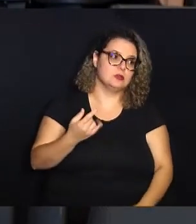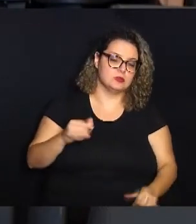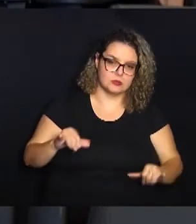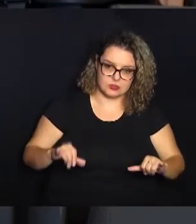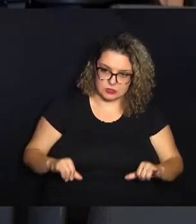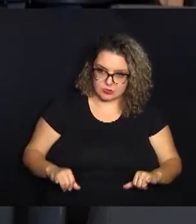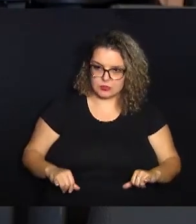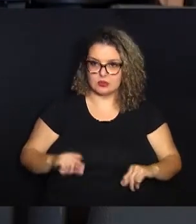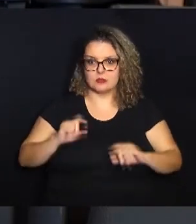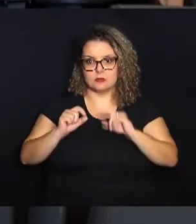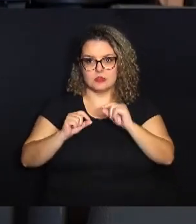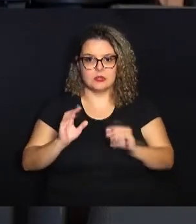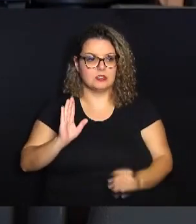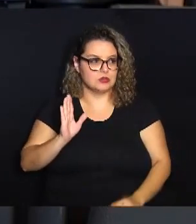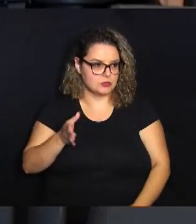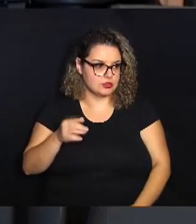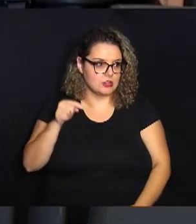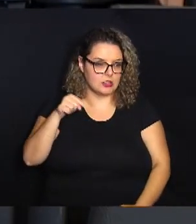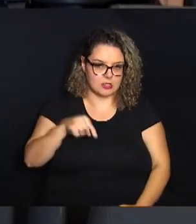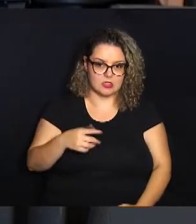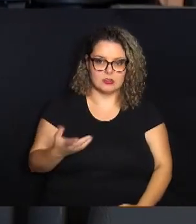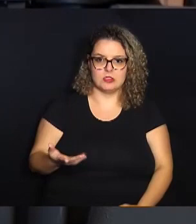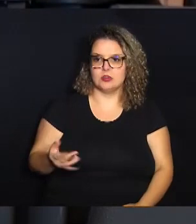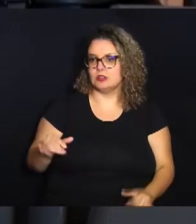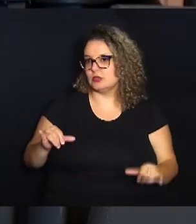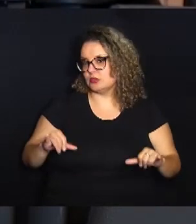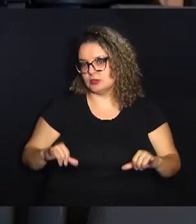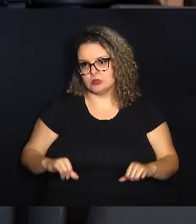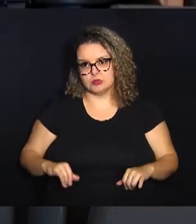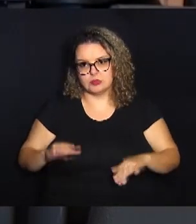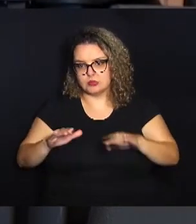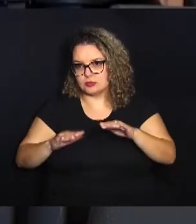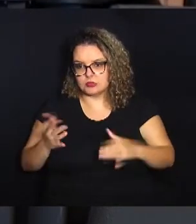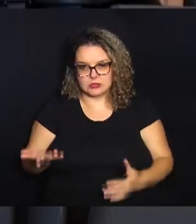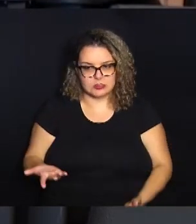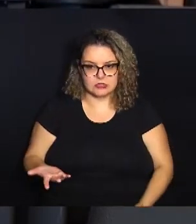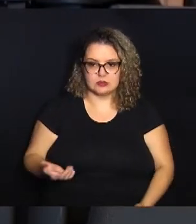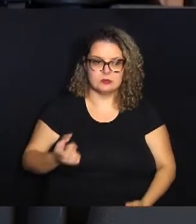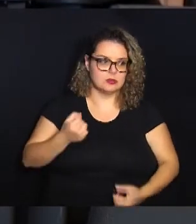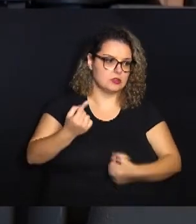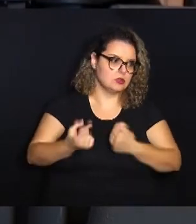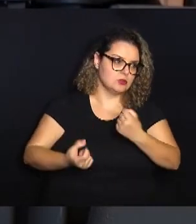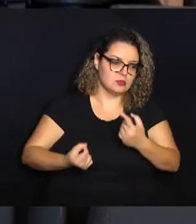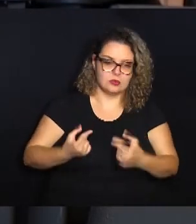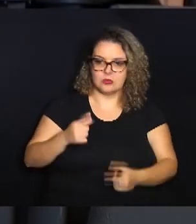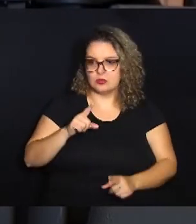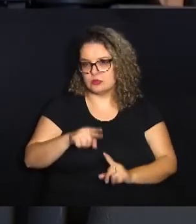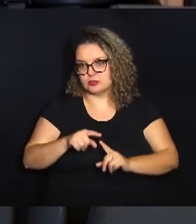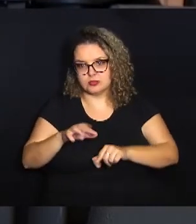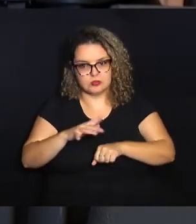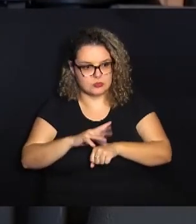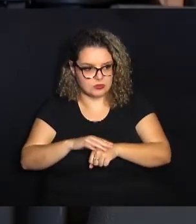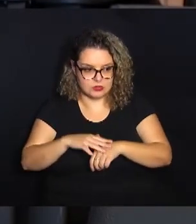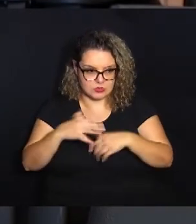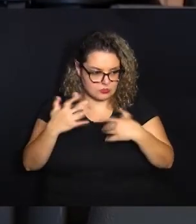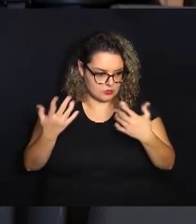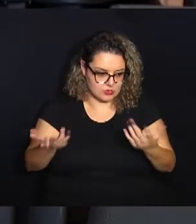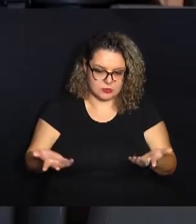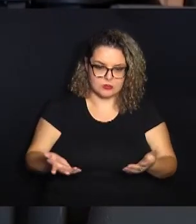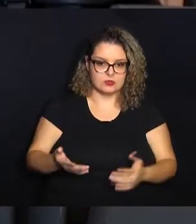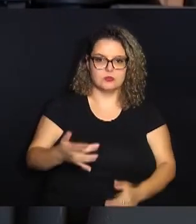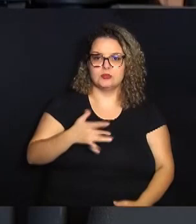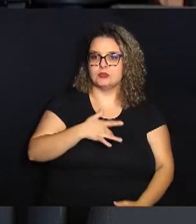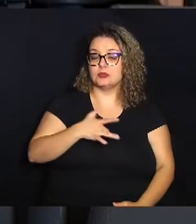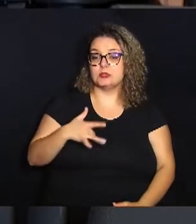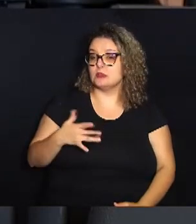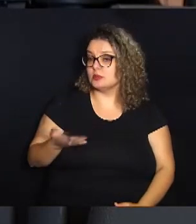ainda para quem já está ali sofrendo, às vezes acometido por algum tipo de doença, enfim, né, uma questão de